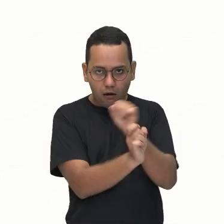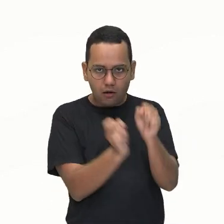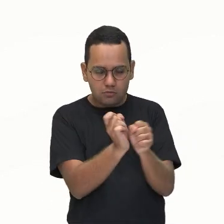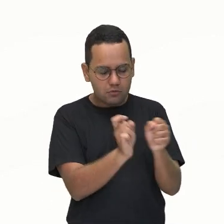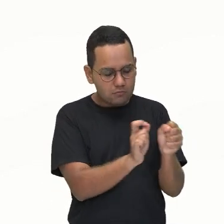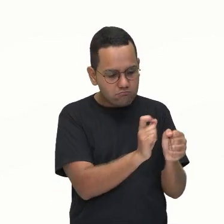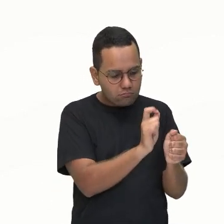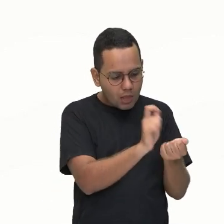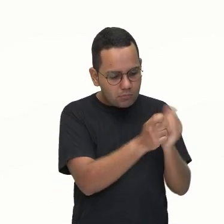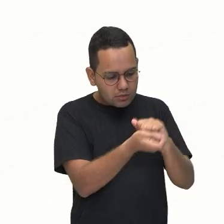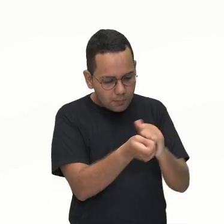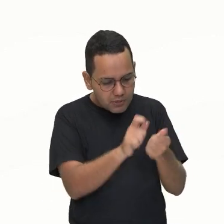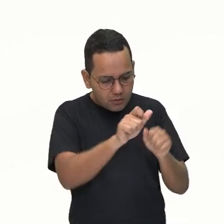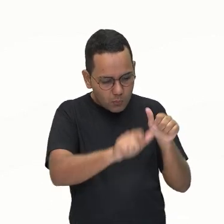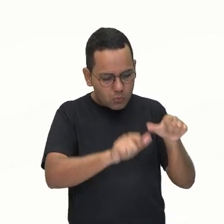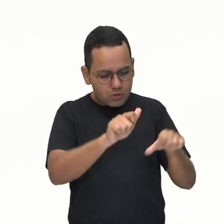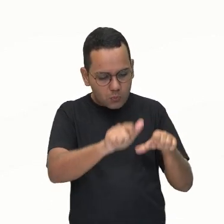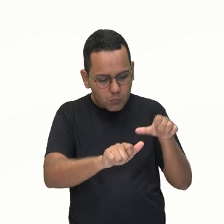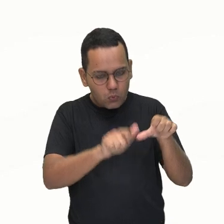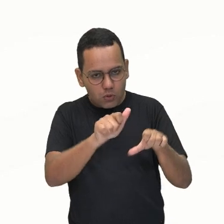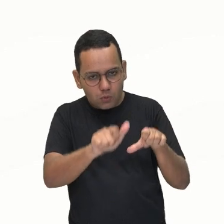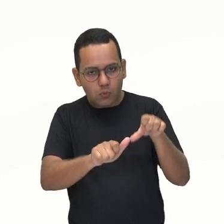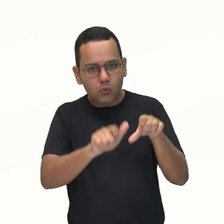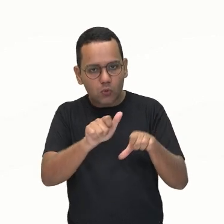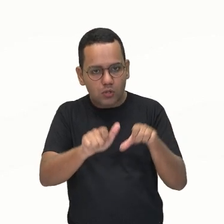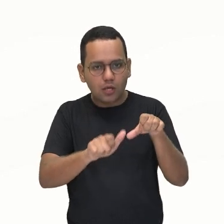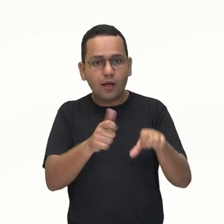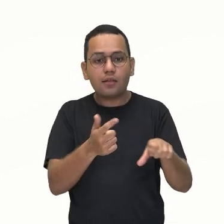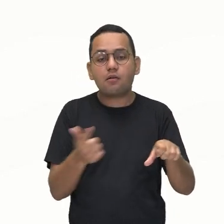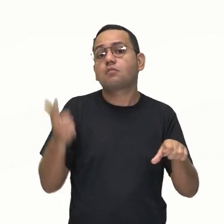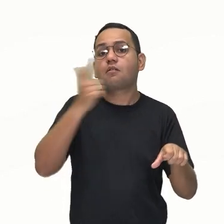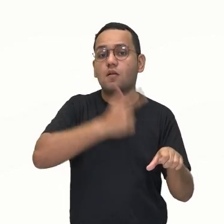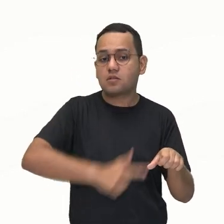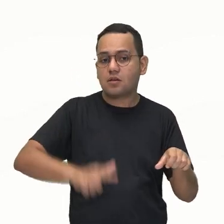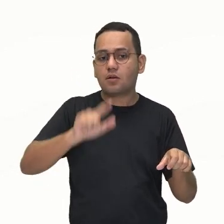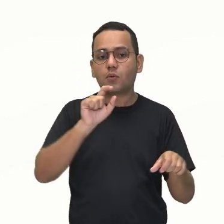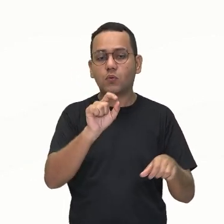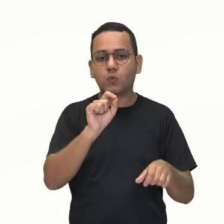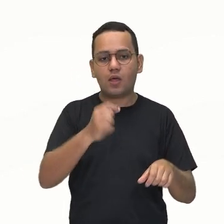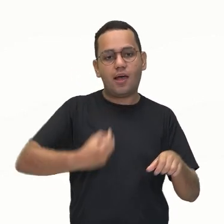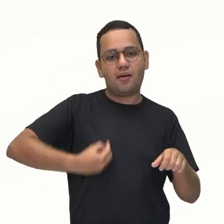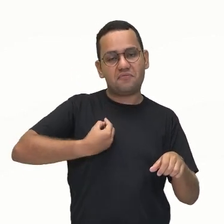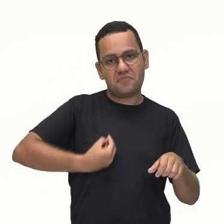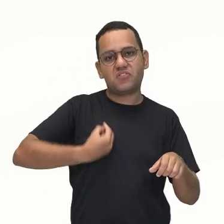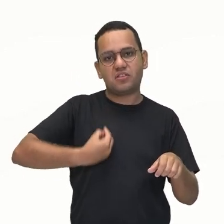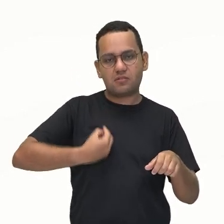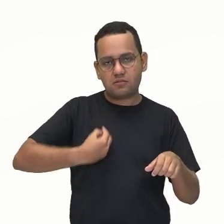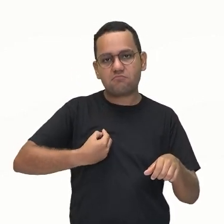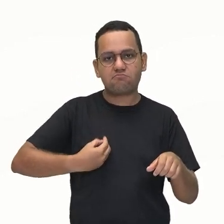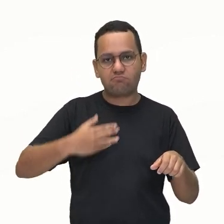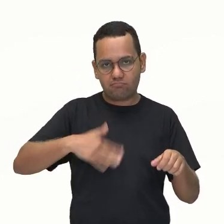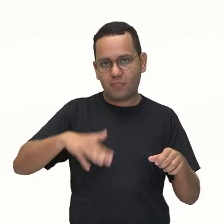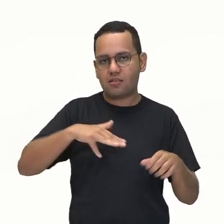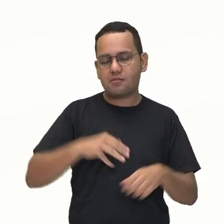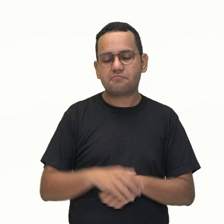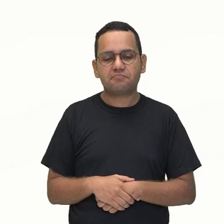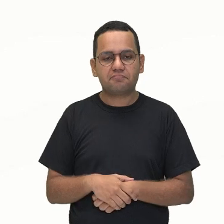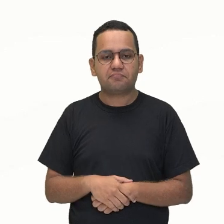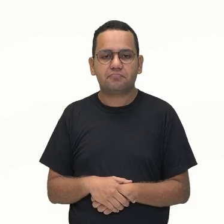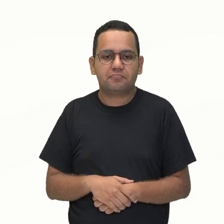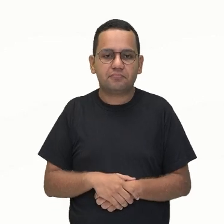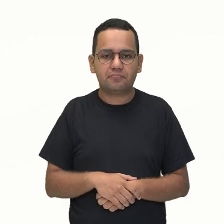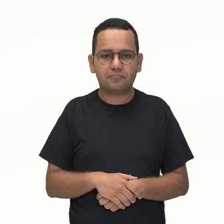mudanças, até que permitiu as primeiras formas de vida, formas celulares. Aí, a partir